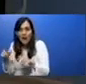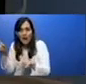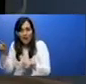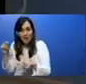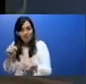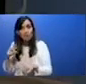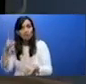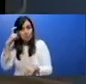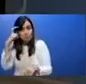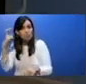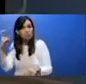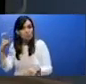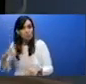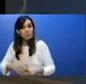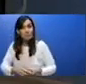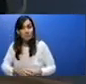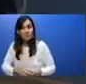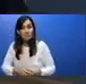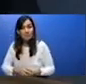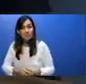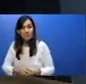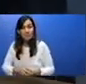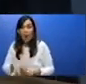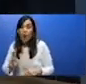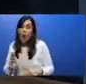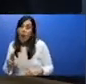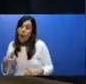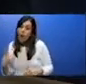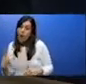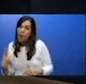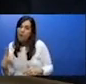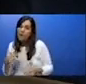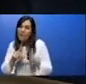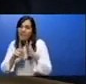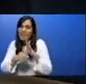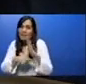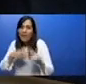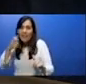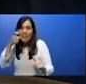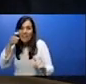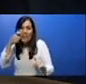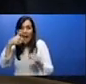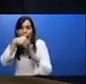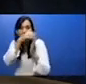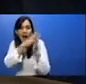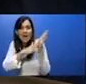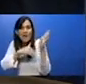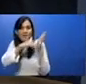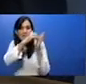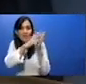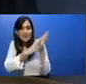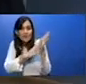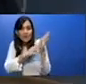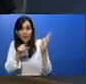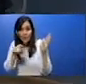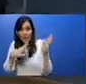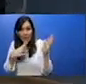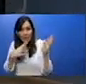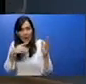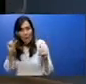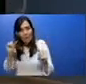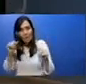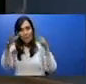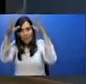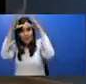Seria legal, hein? Ou então que passe a se interessar pela pintura, agora que você conhece um